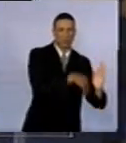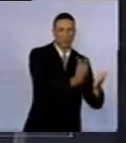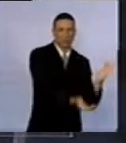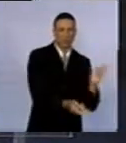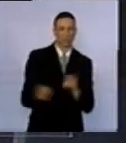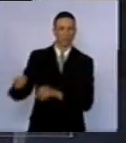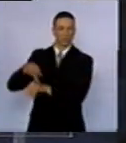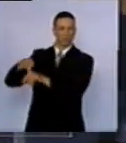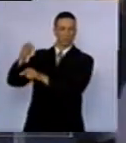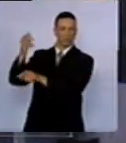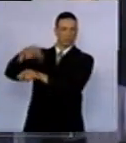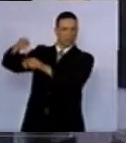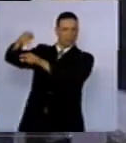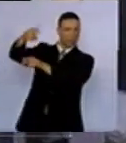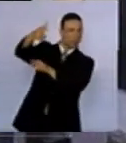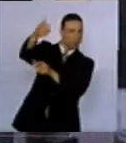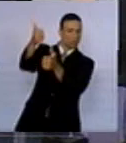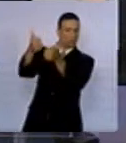independentes.